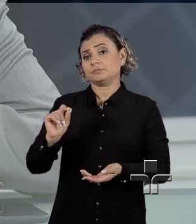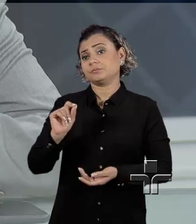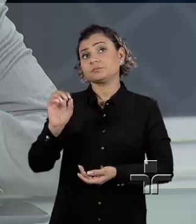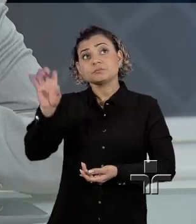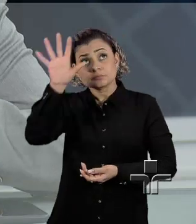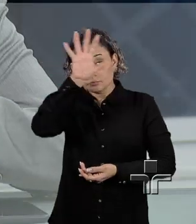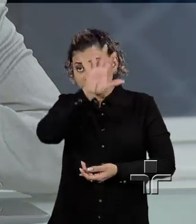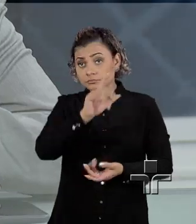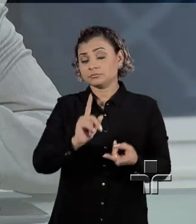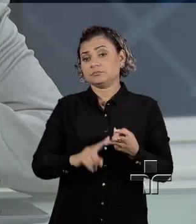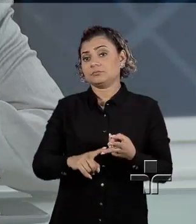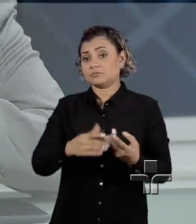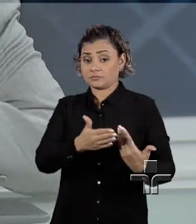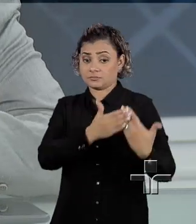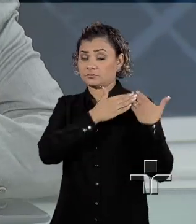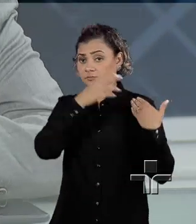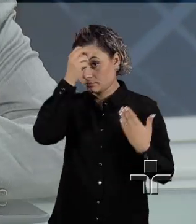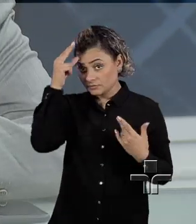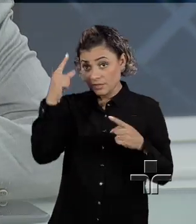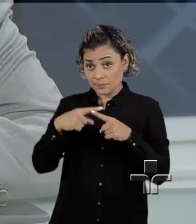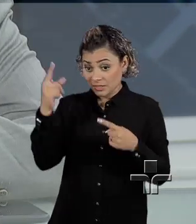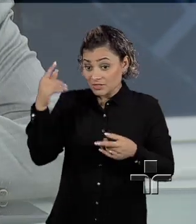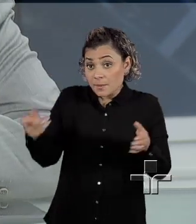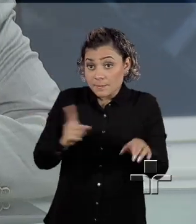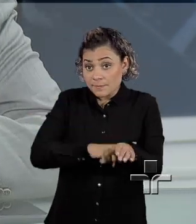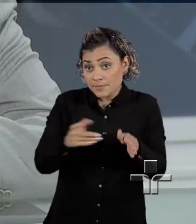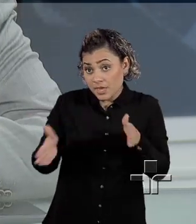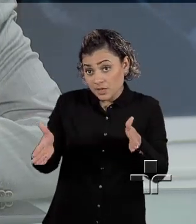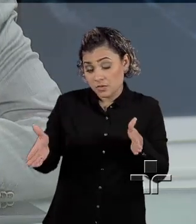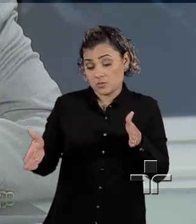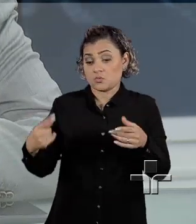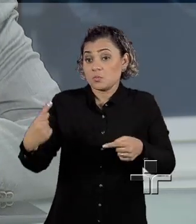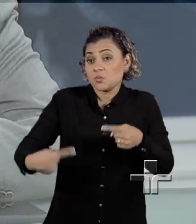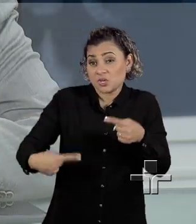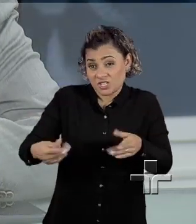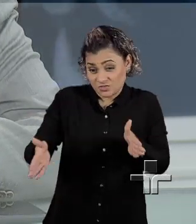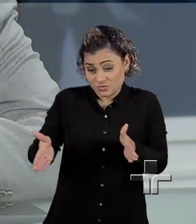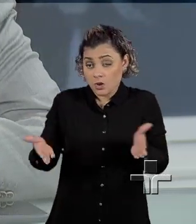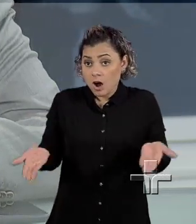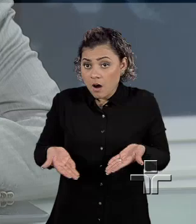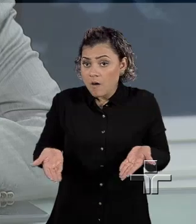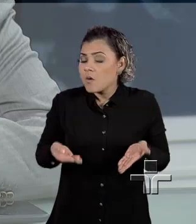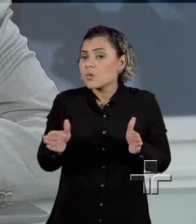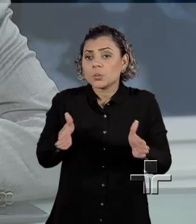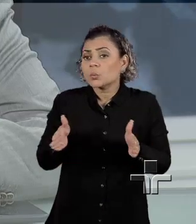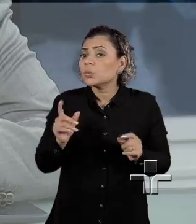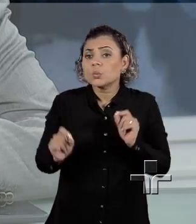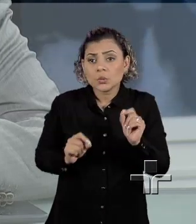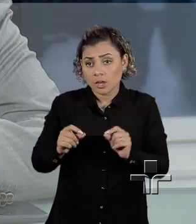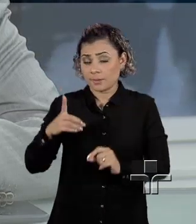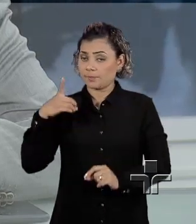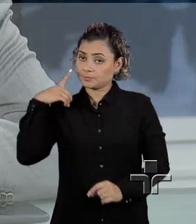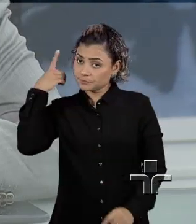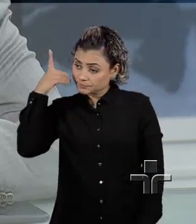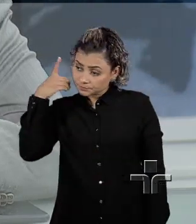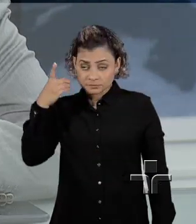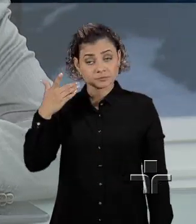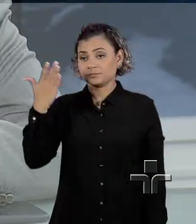os prefeitos que não. O problema é que, politicamente, nesse momento, veja bem, os deputados não